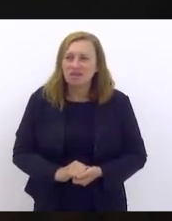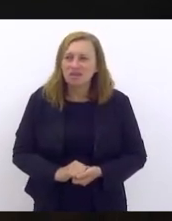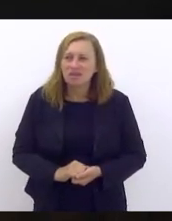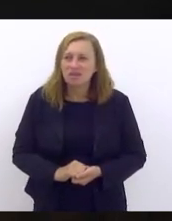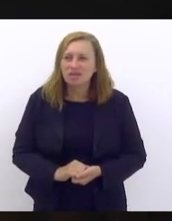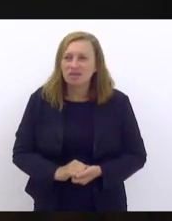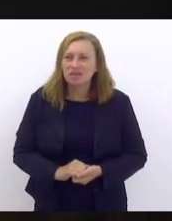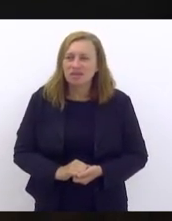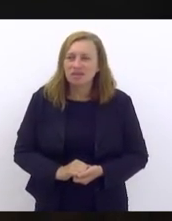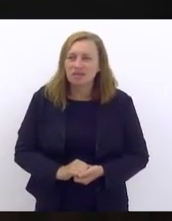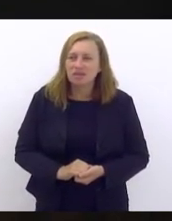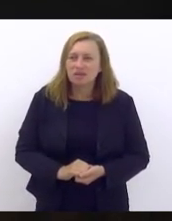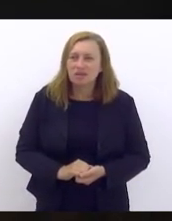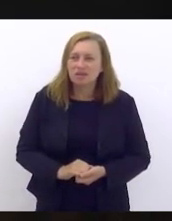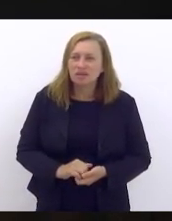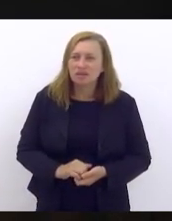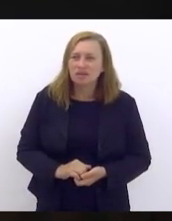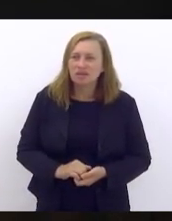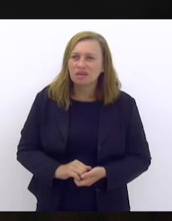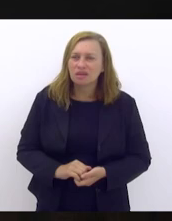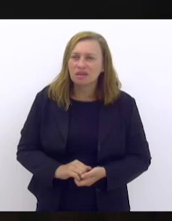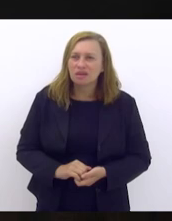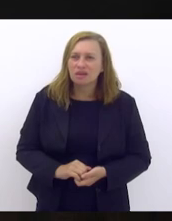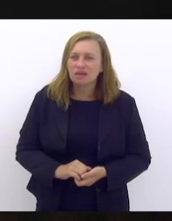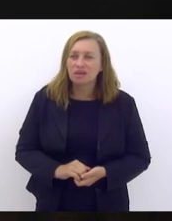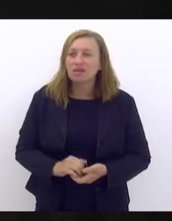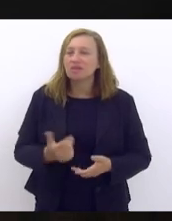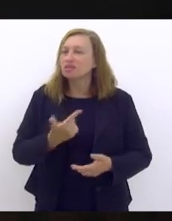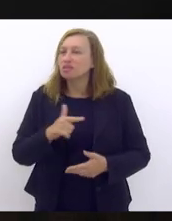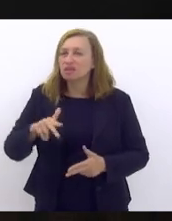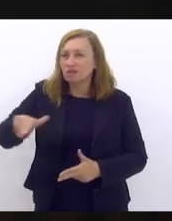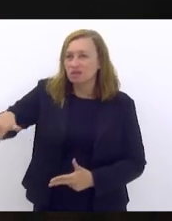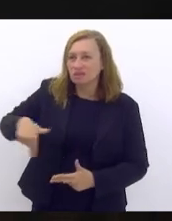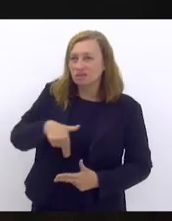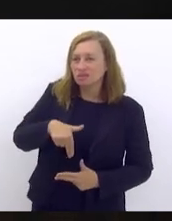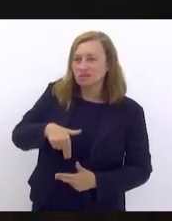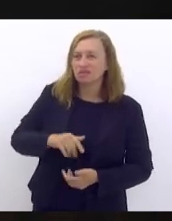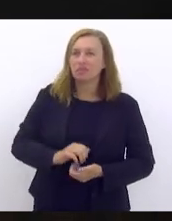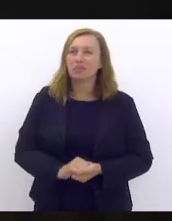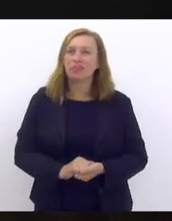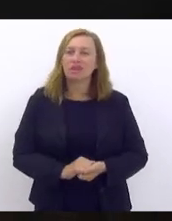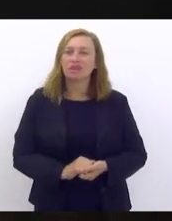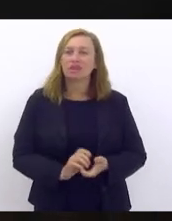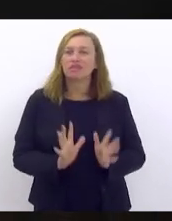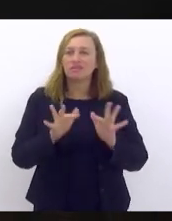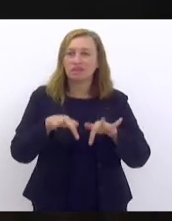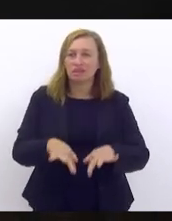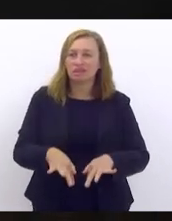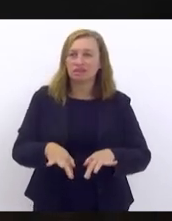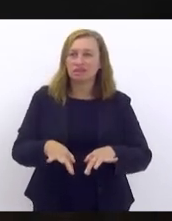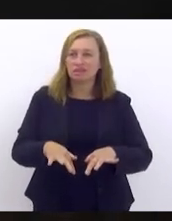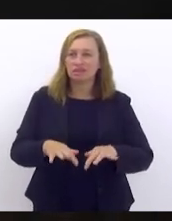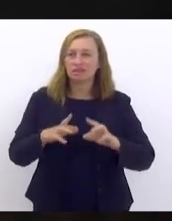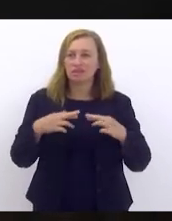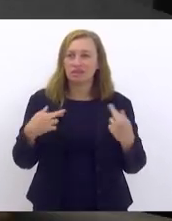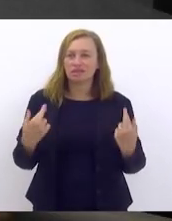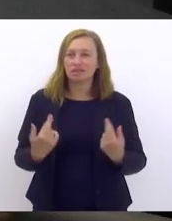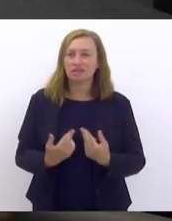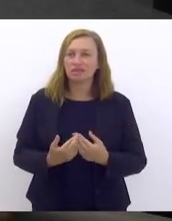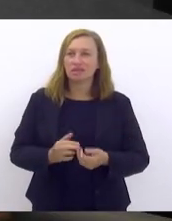Se encaminha ali, senhor Celso, para fora. Não havendo mais oradores inscritos, declaro encerrada essa sessão.